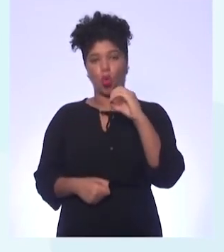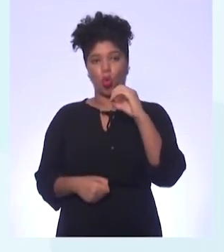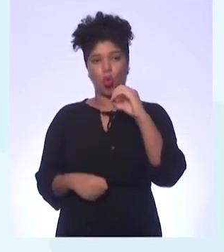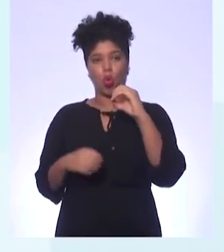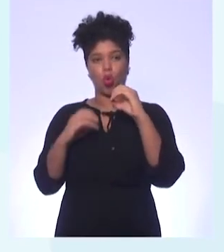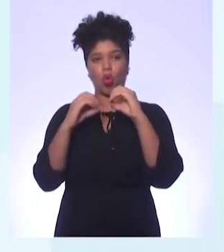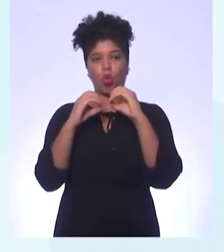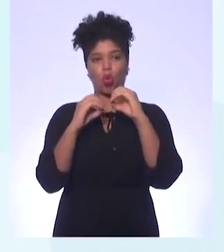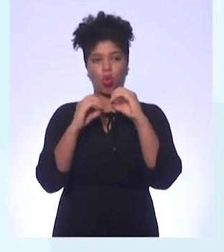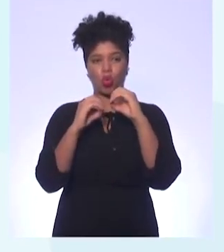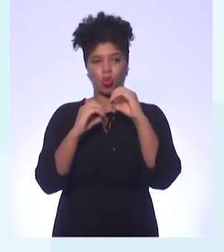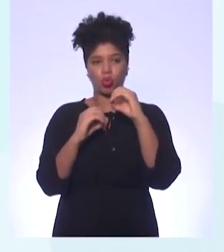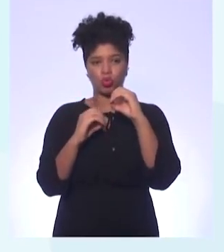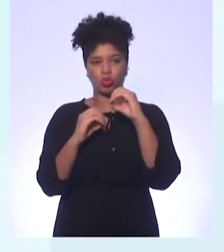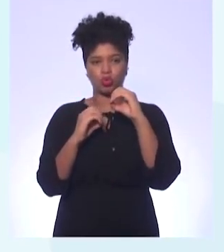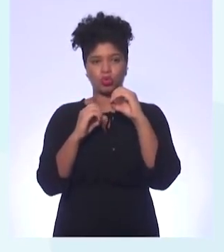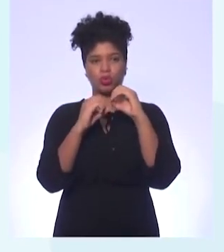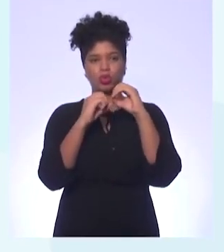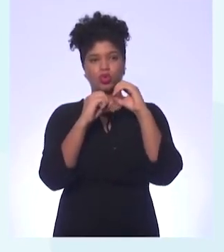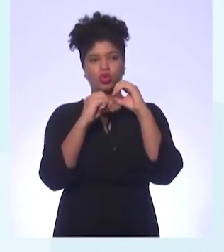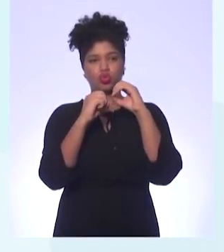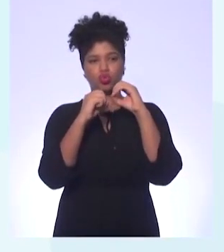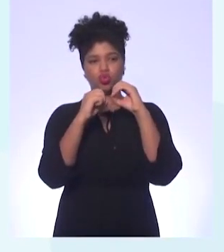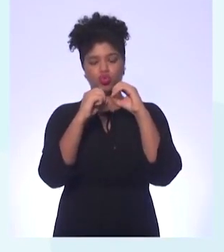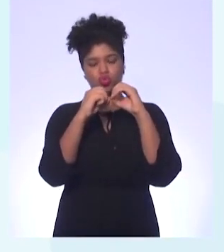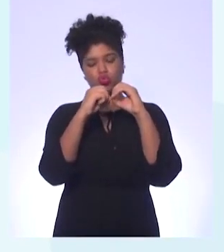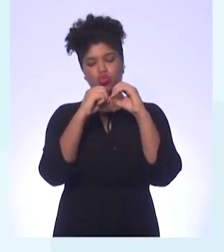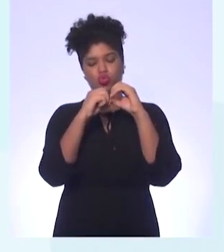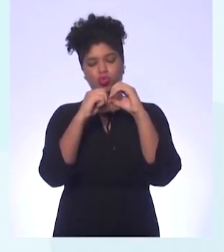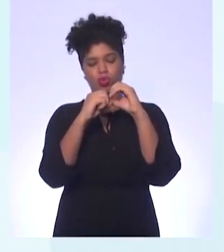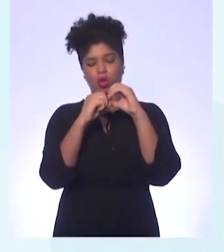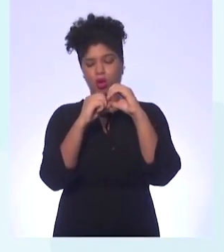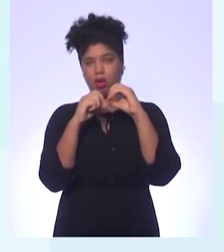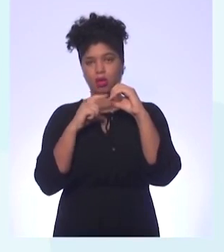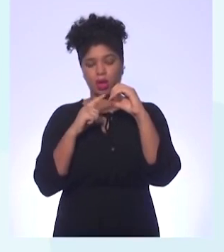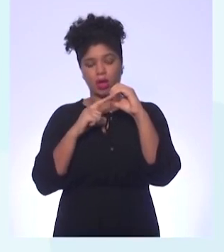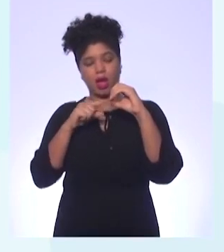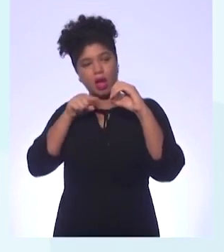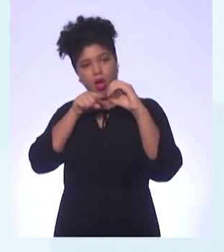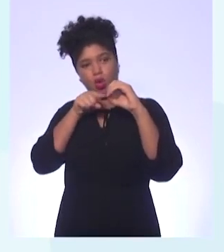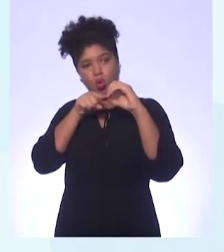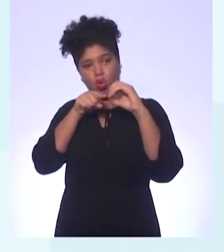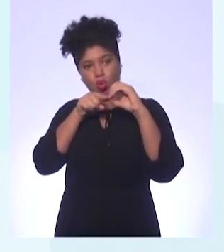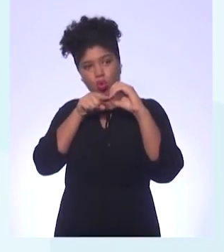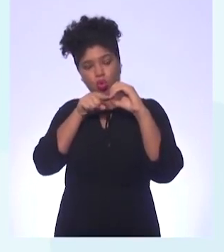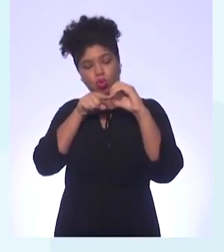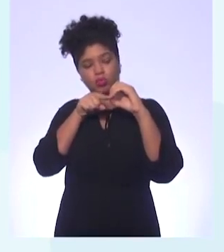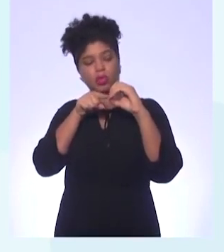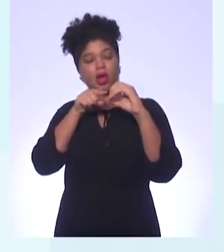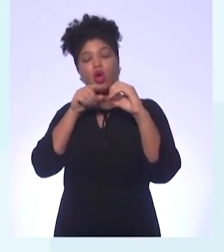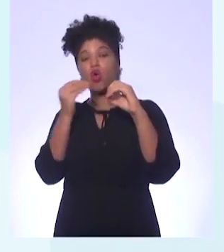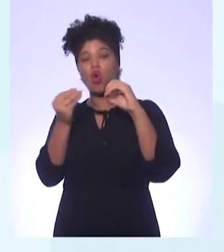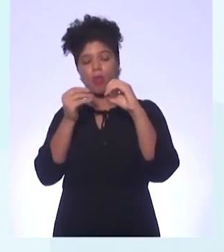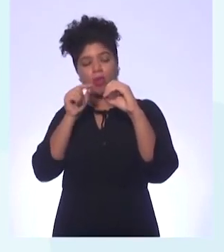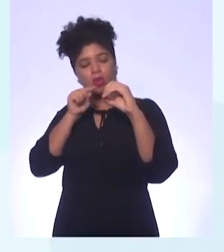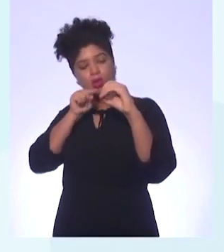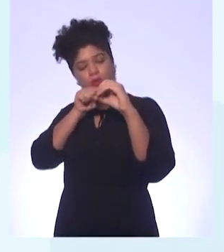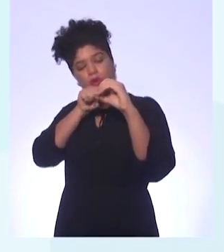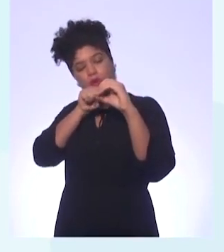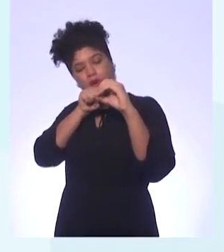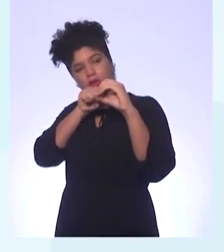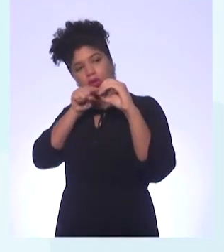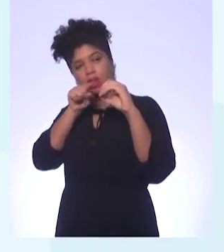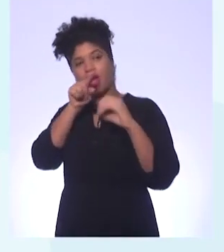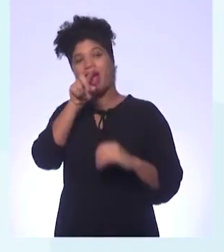medindo 55 centímetros. O que é o raio aqui? Você tem o meio, vai ligar até uma ponta aqui, 55 centímetros, tá